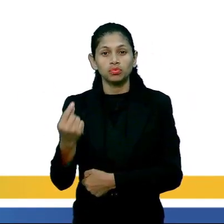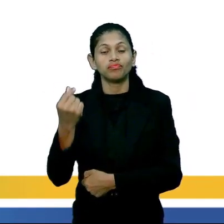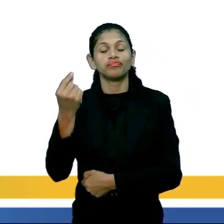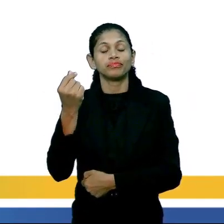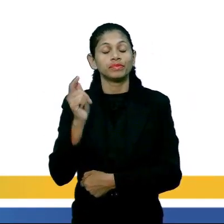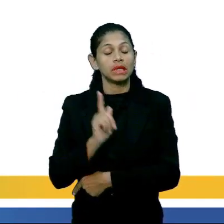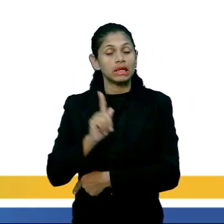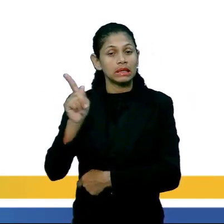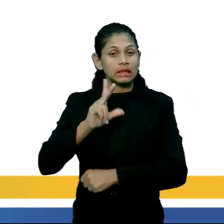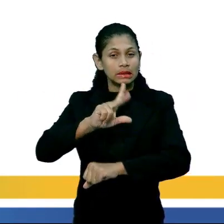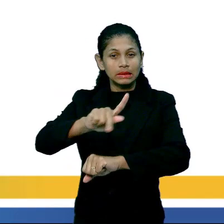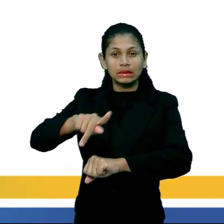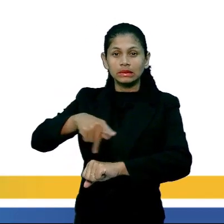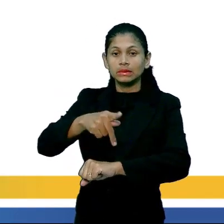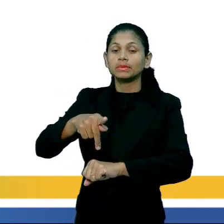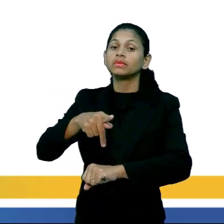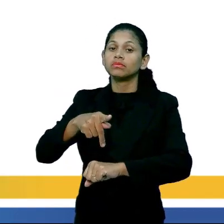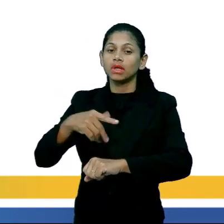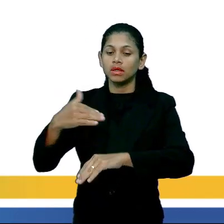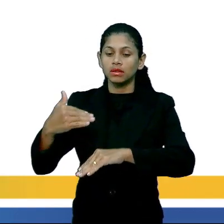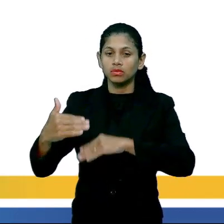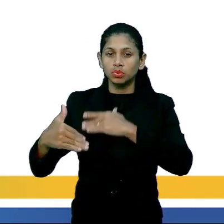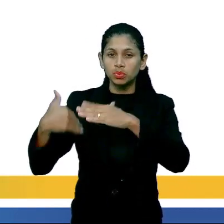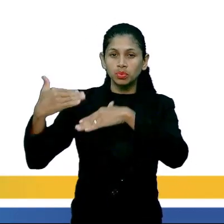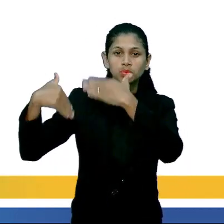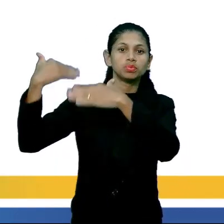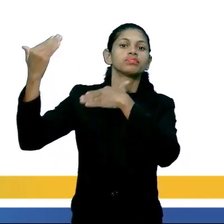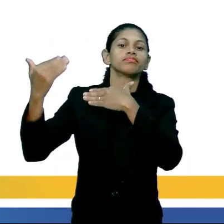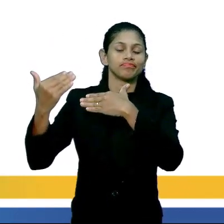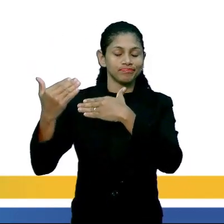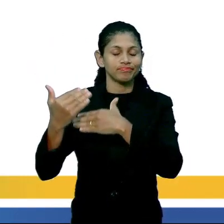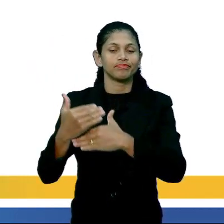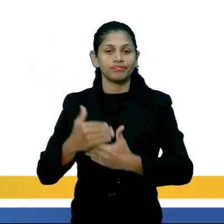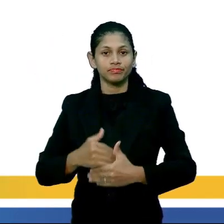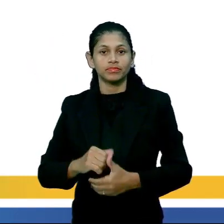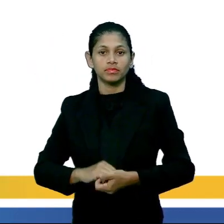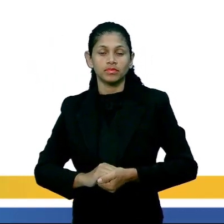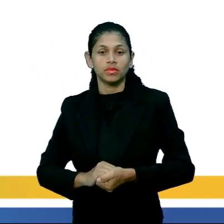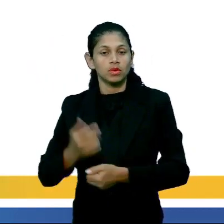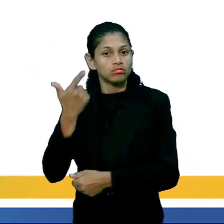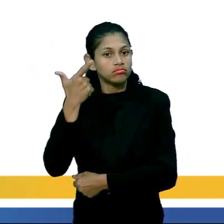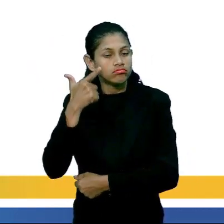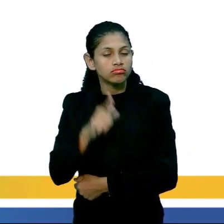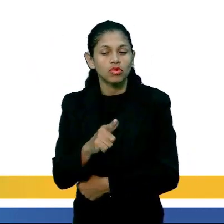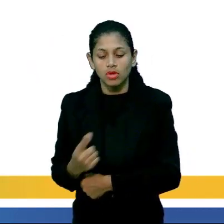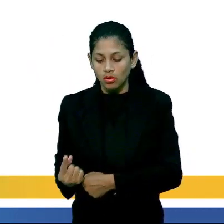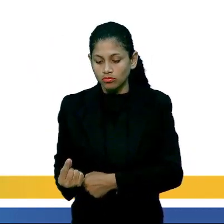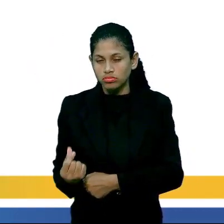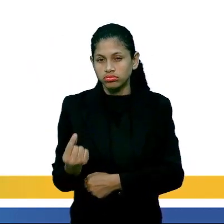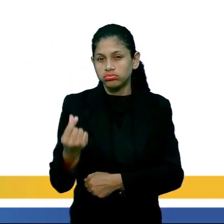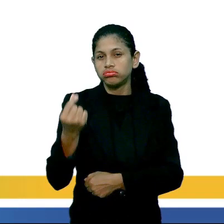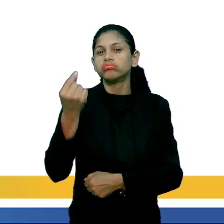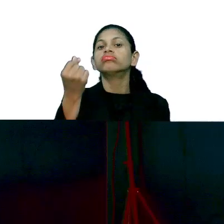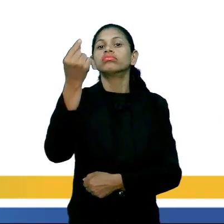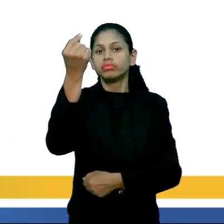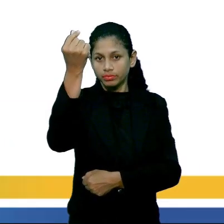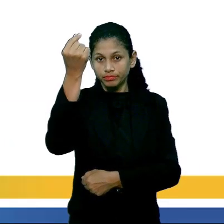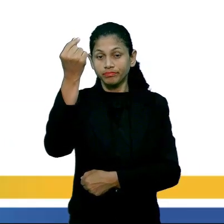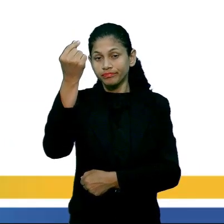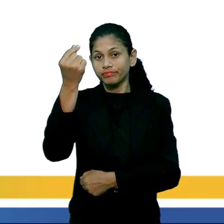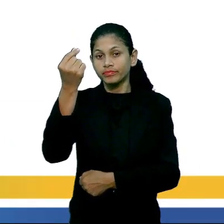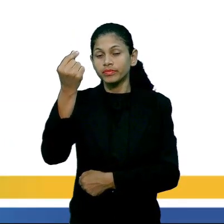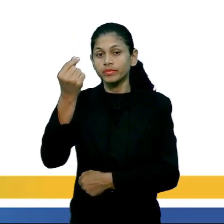entre países mais desenvolvidos. Estes conseguem lucros astronômicos e cria uma